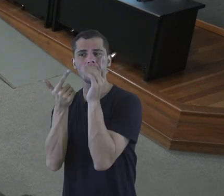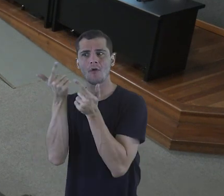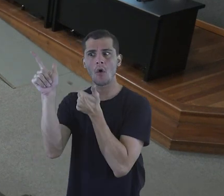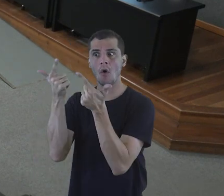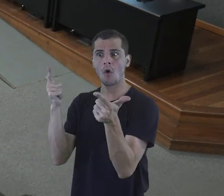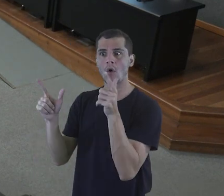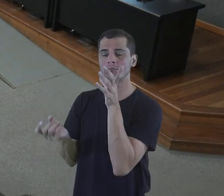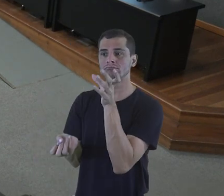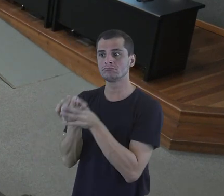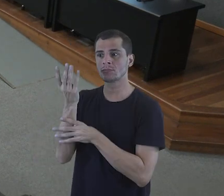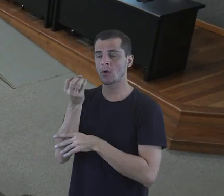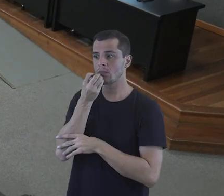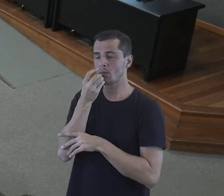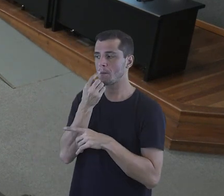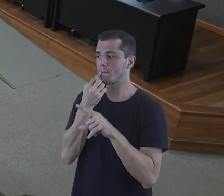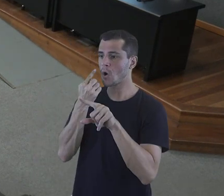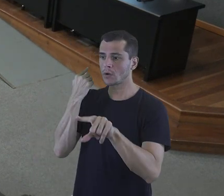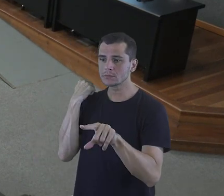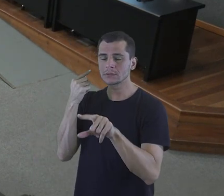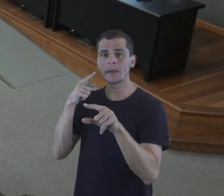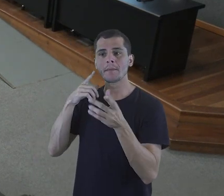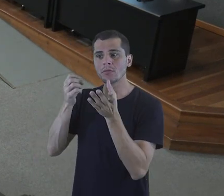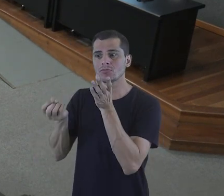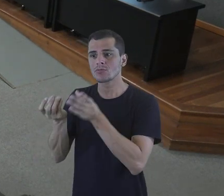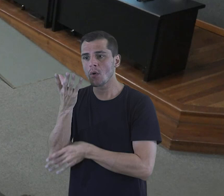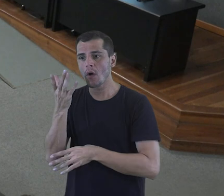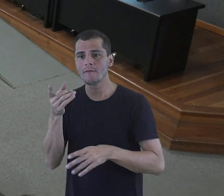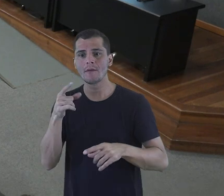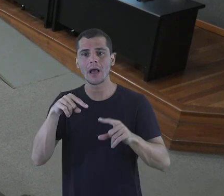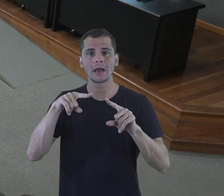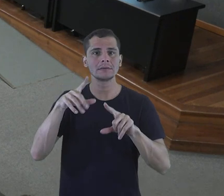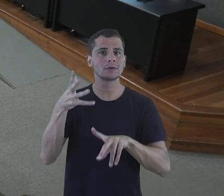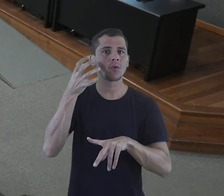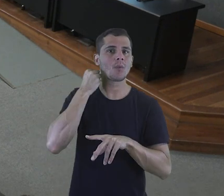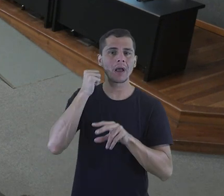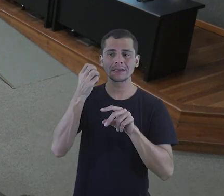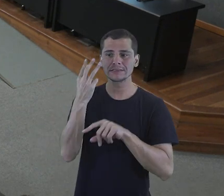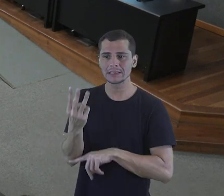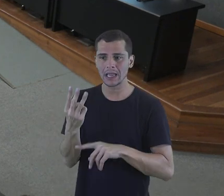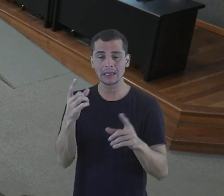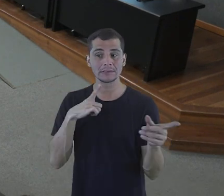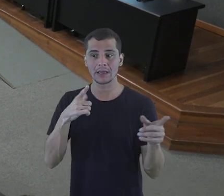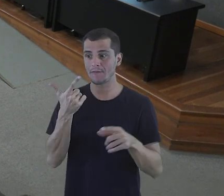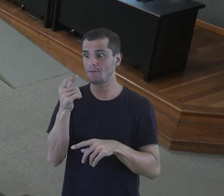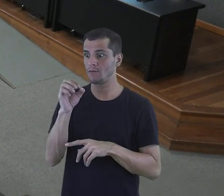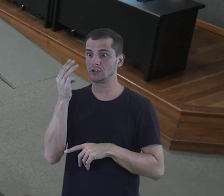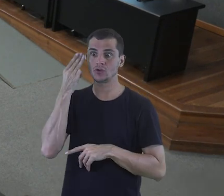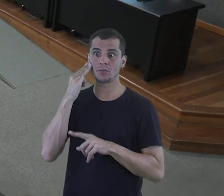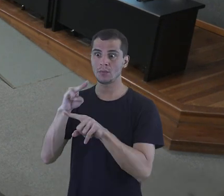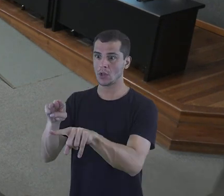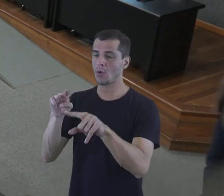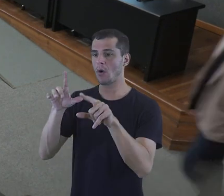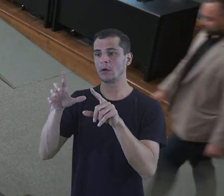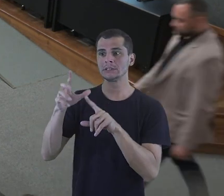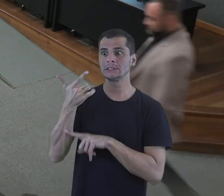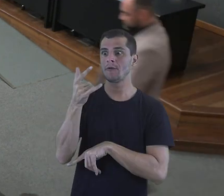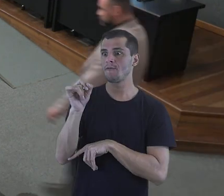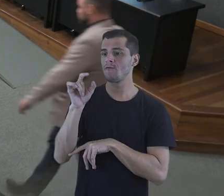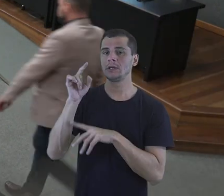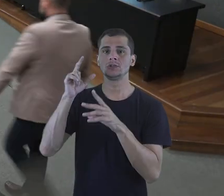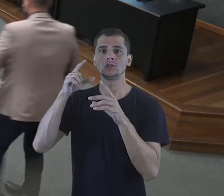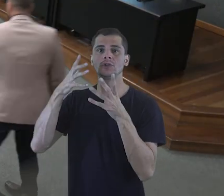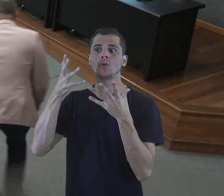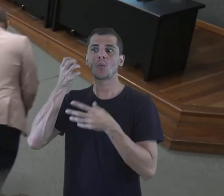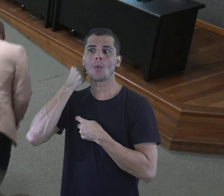você foi lá e viu um decorado um apartamento de três quartos ela vai te mandar desde uma casa de 20 milhões de reais com 20 quartos até um apartamento